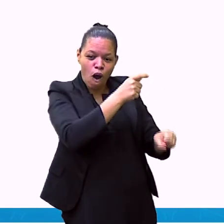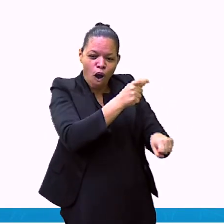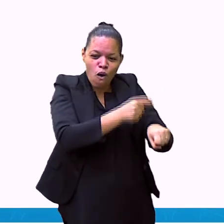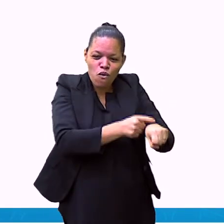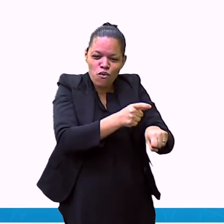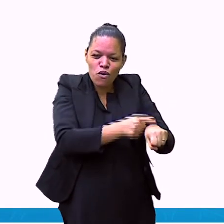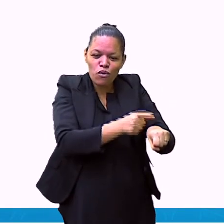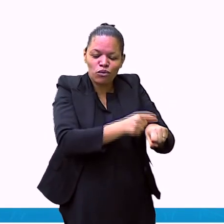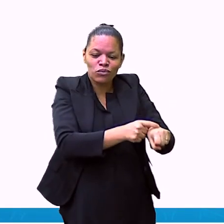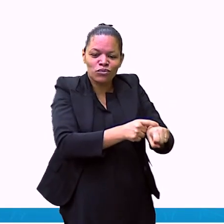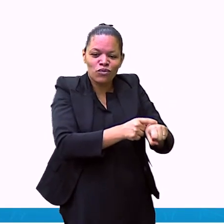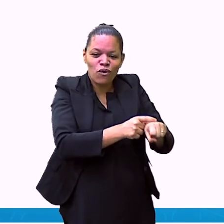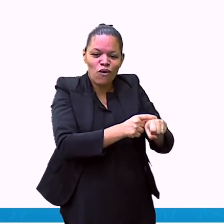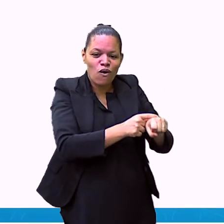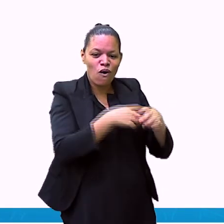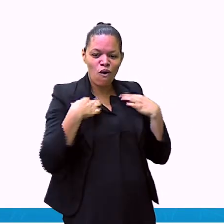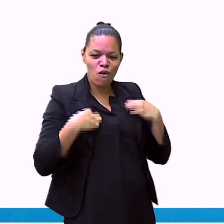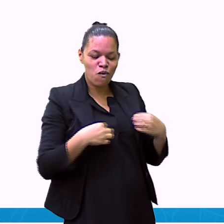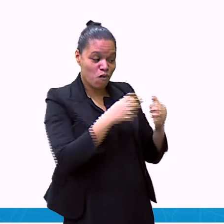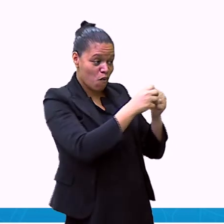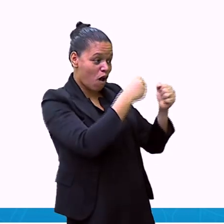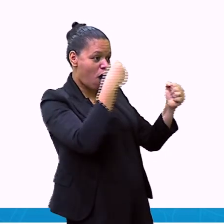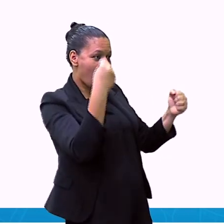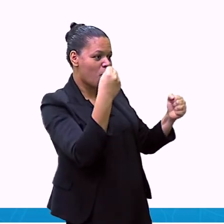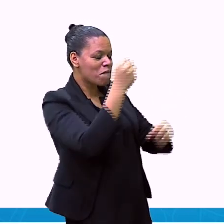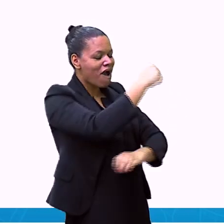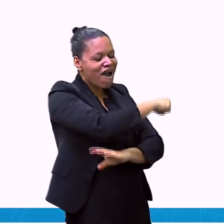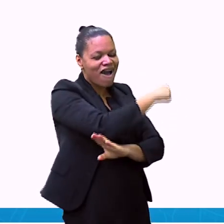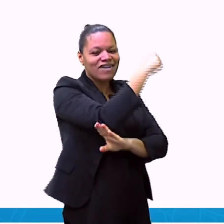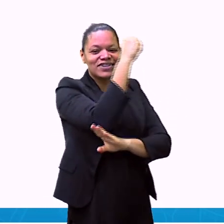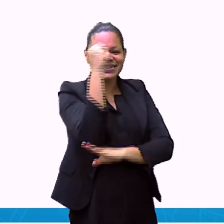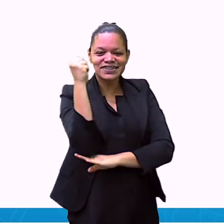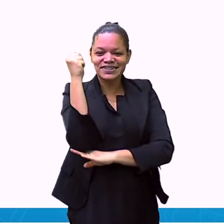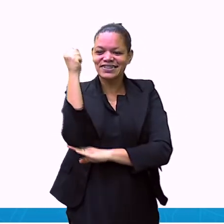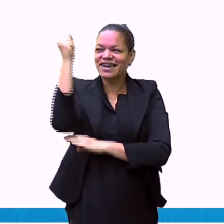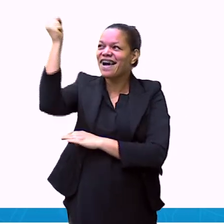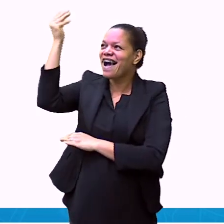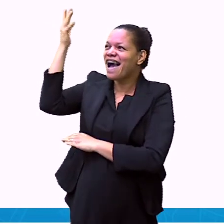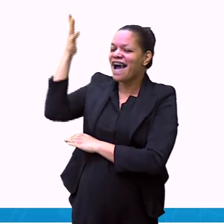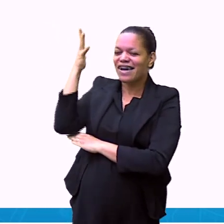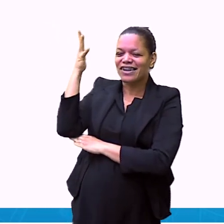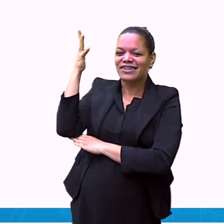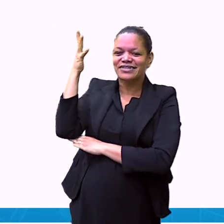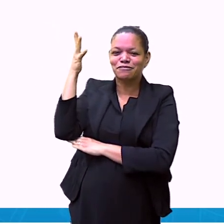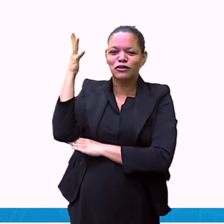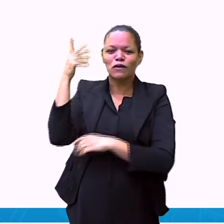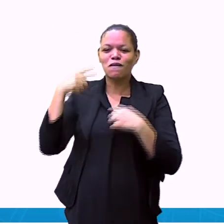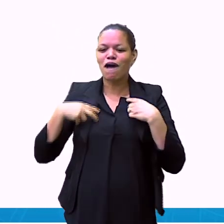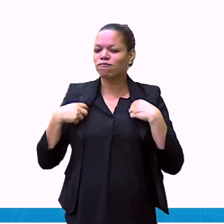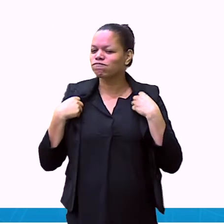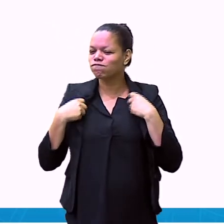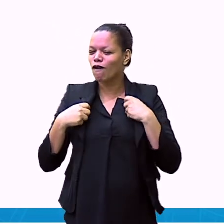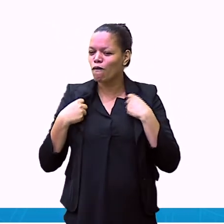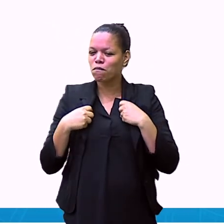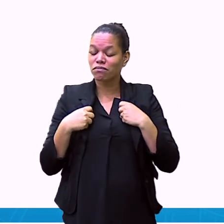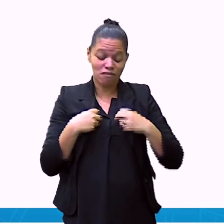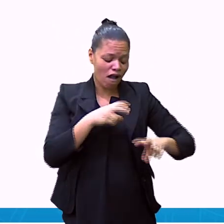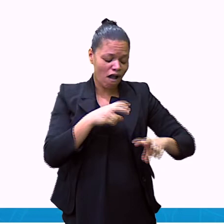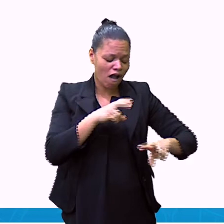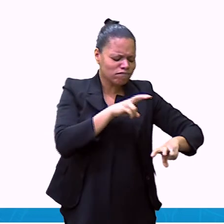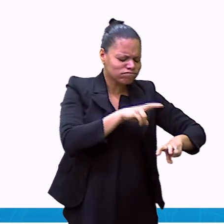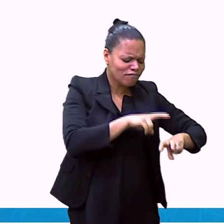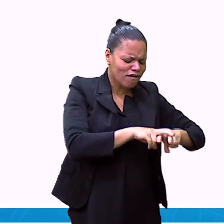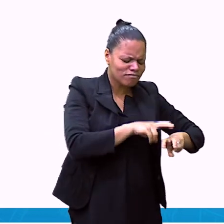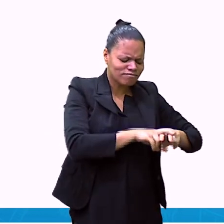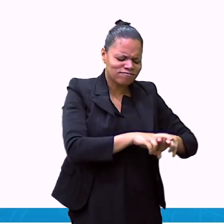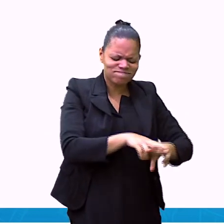o guarda-roupa, a janela, a lâmpada, a roupa. Na cadeira,